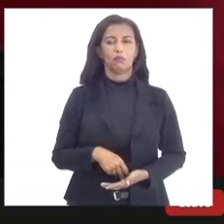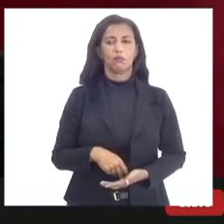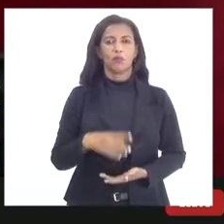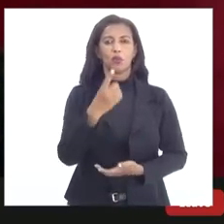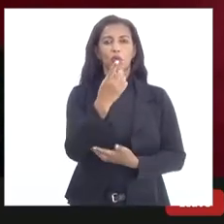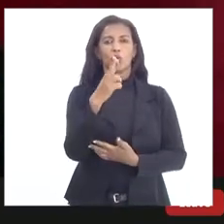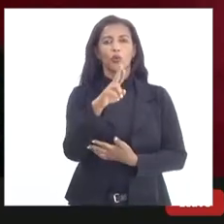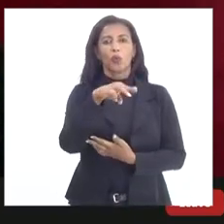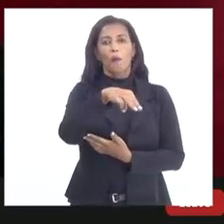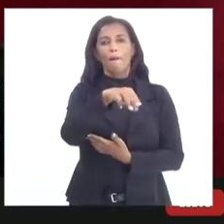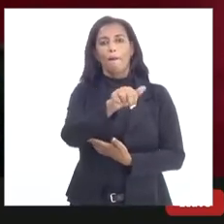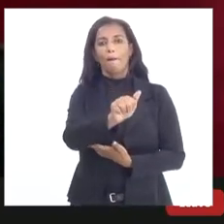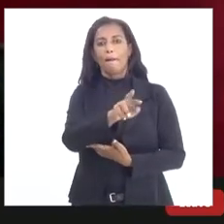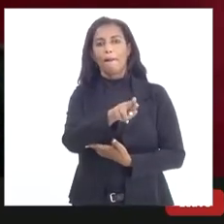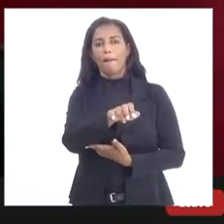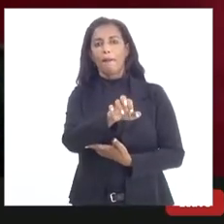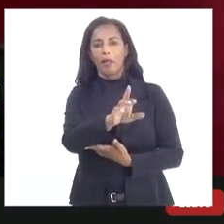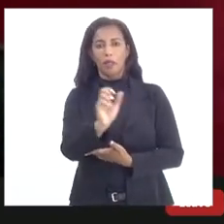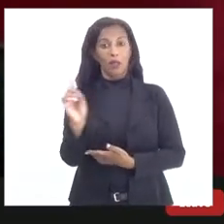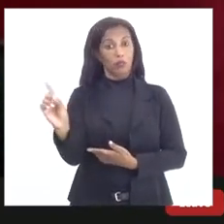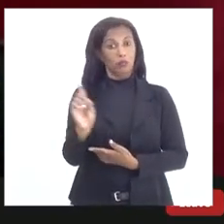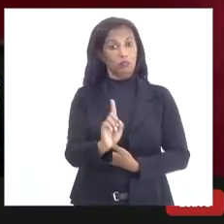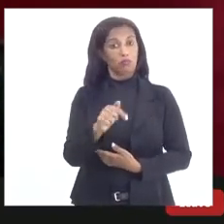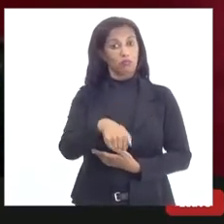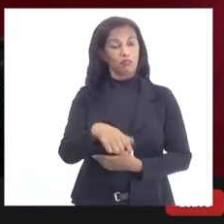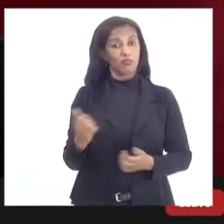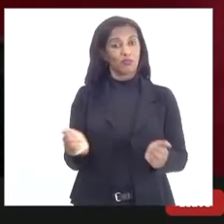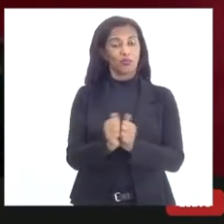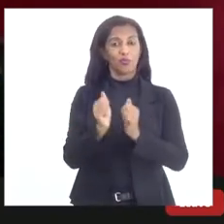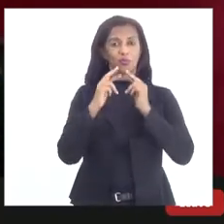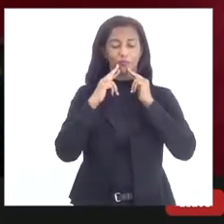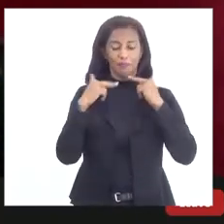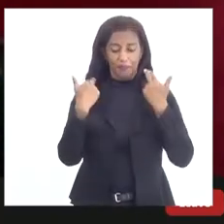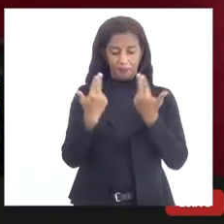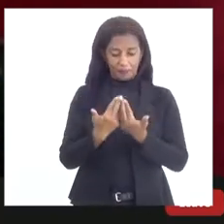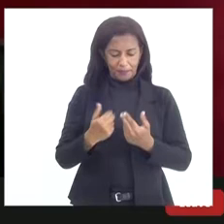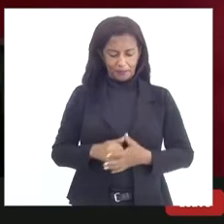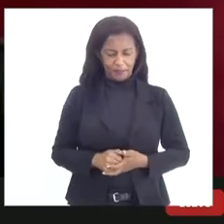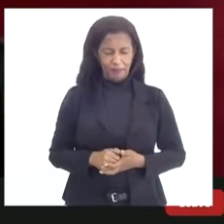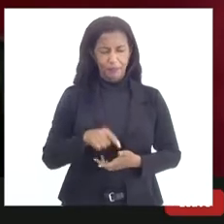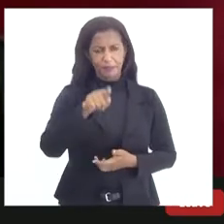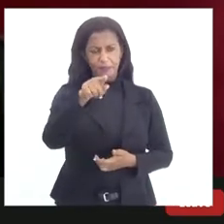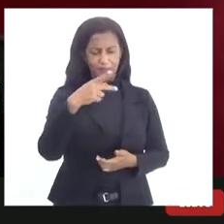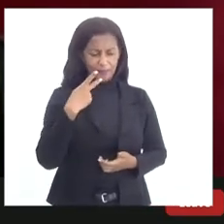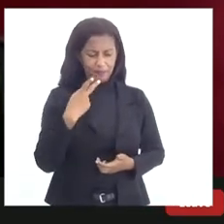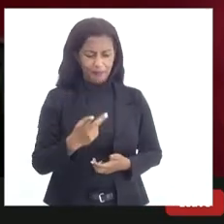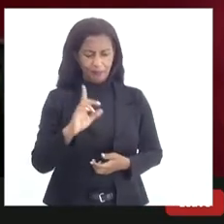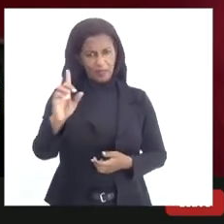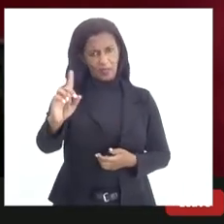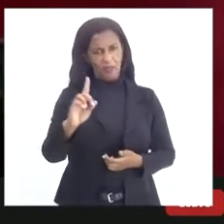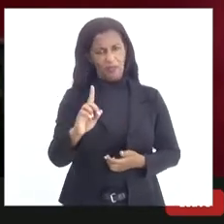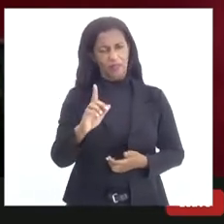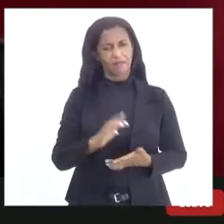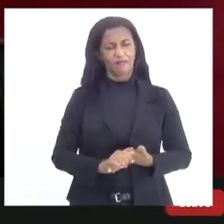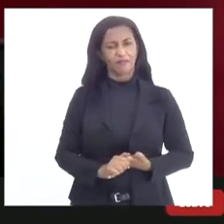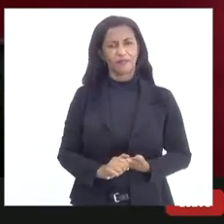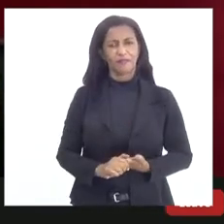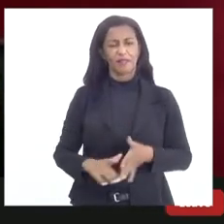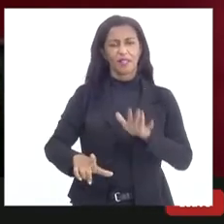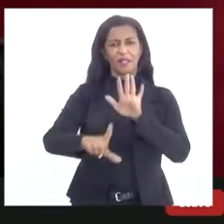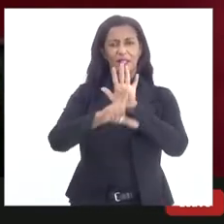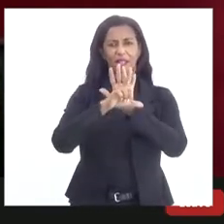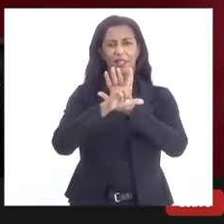Dr. Matheus Quintal, que estará conosco aqui. Essa questão trazida, né, pelo senhor na